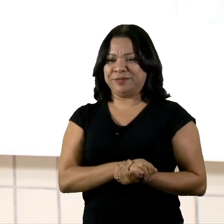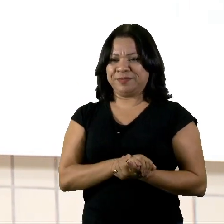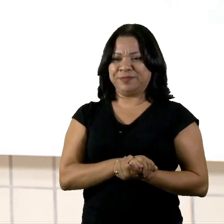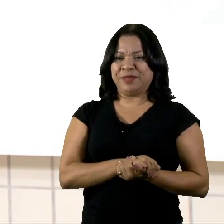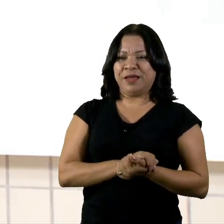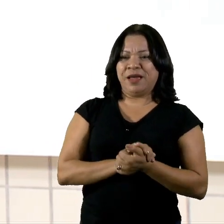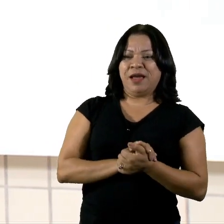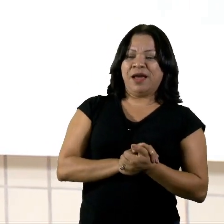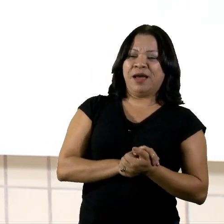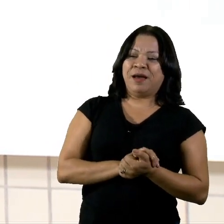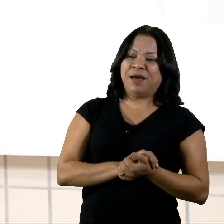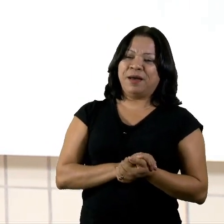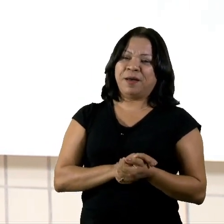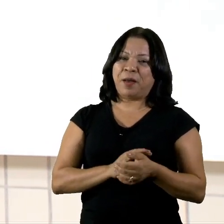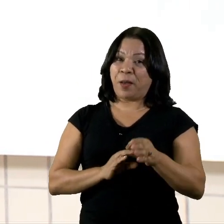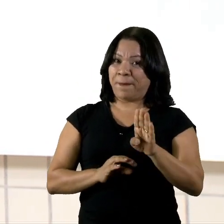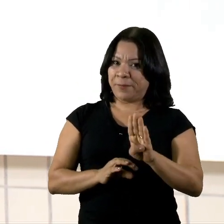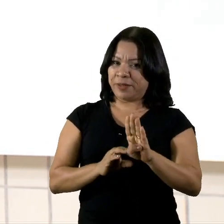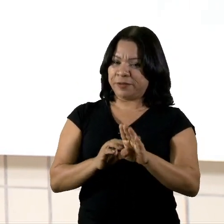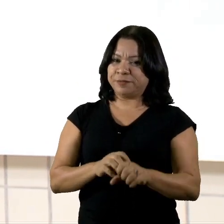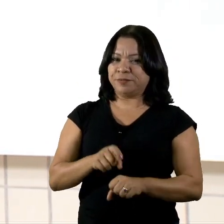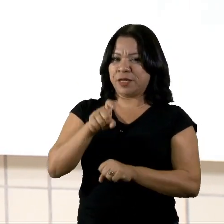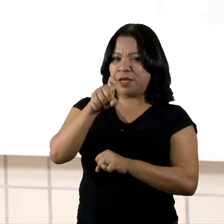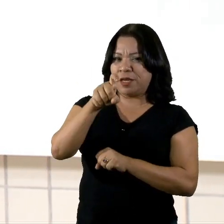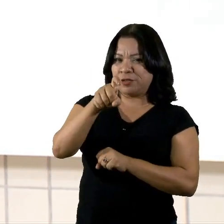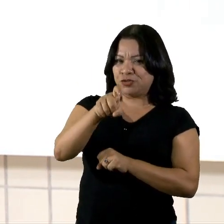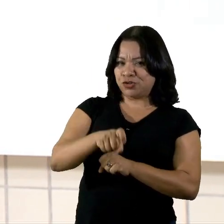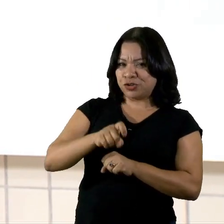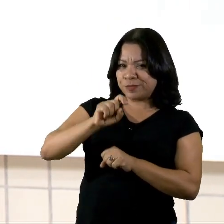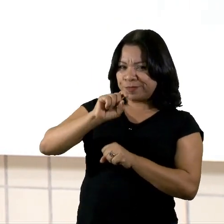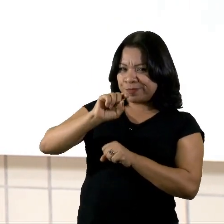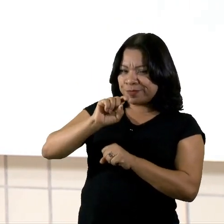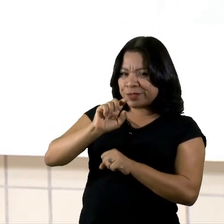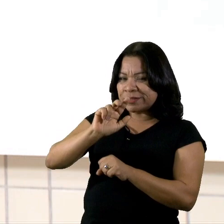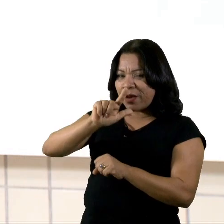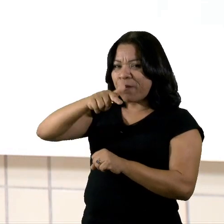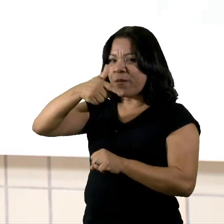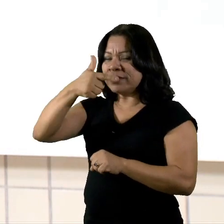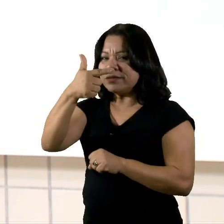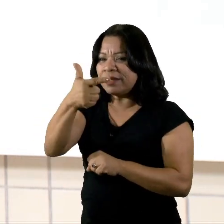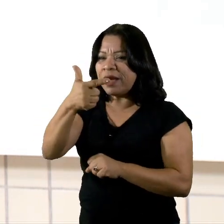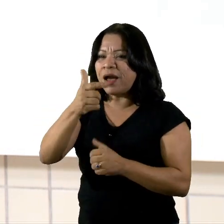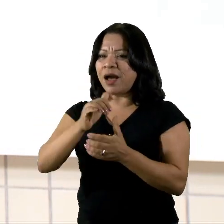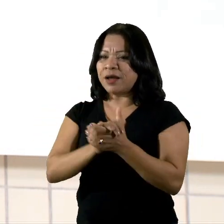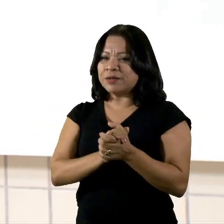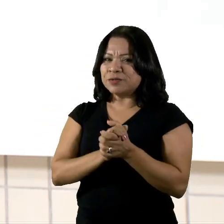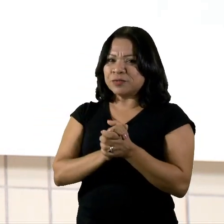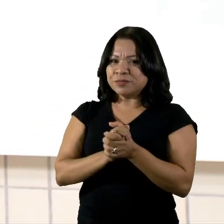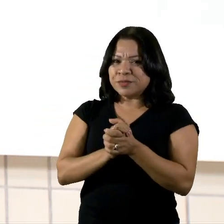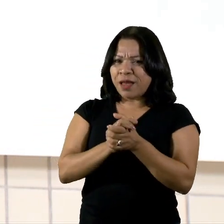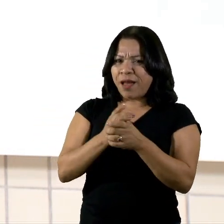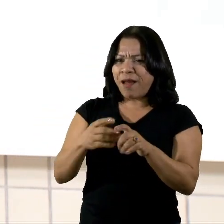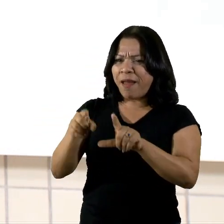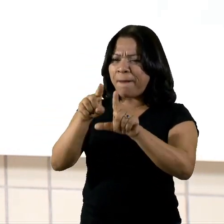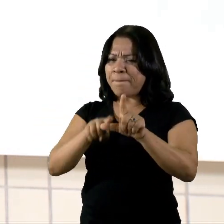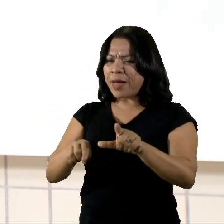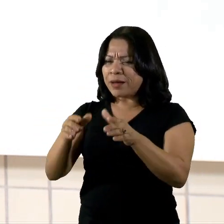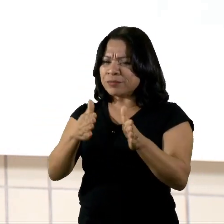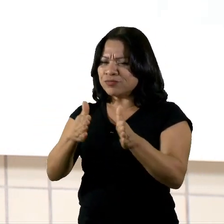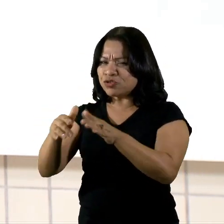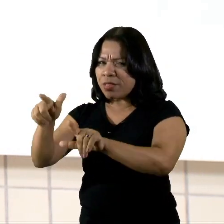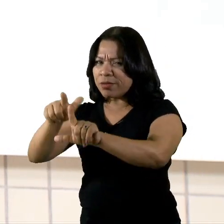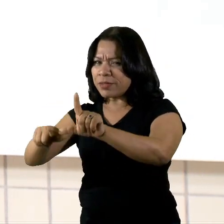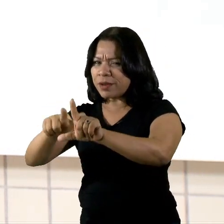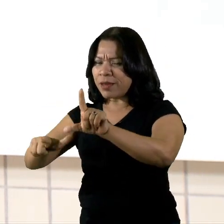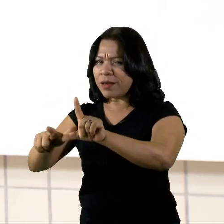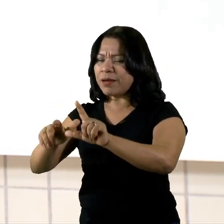B. Ele diz o seguinte: x ao quadrado é a parte literal do termo 6x ao quadrado? Então, aqui, ó, 6x ao quadrado.